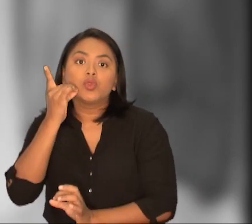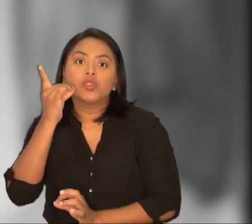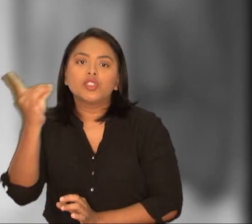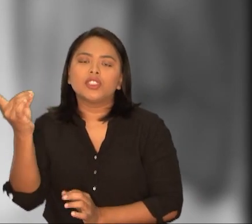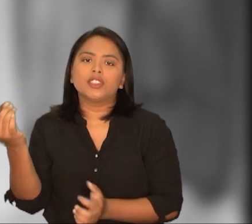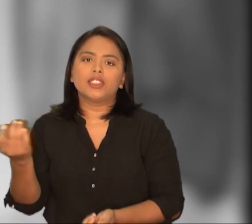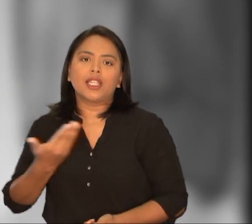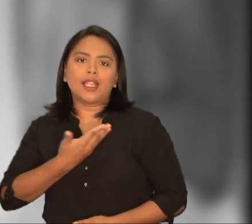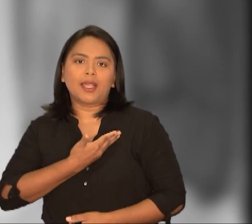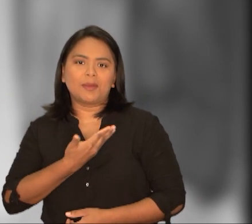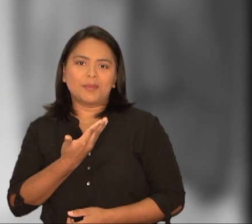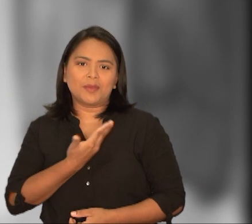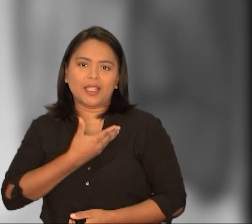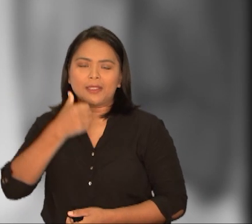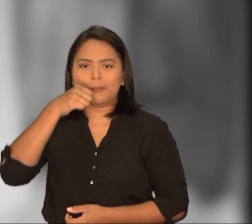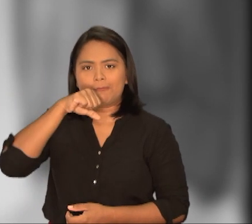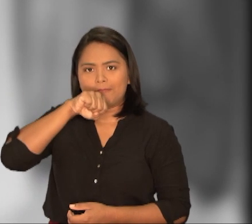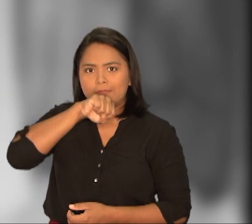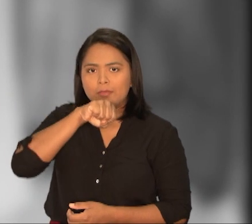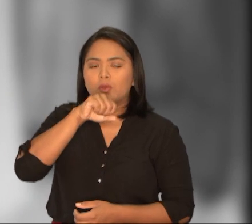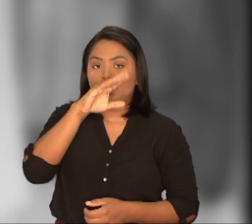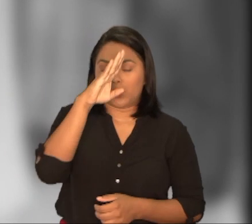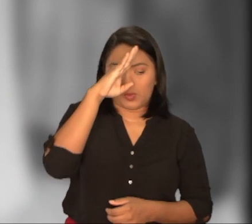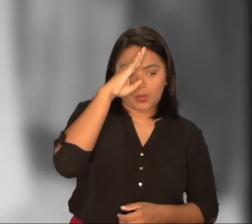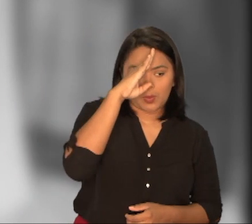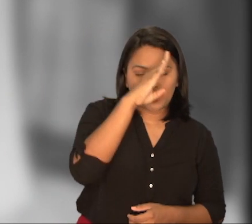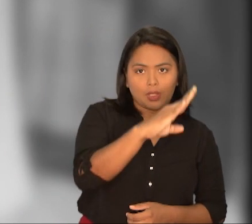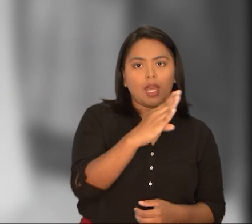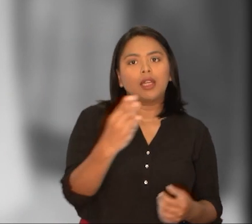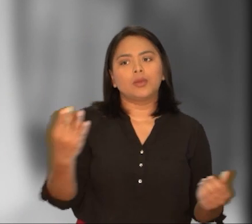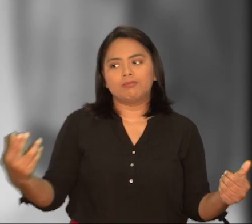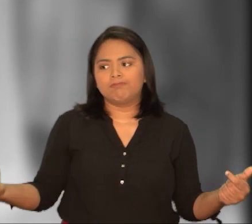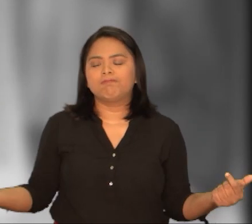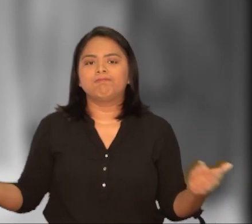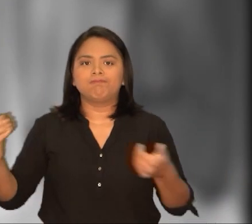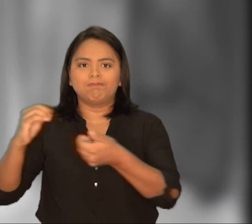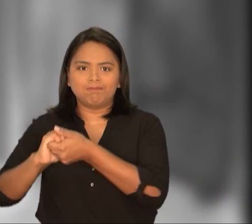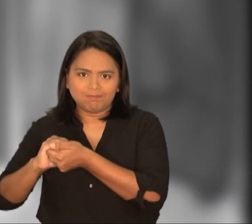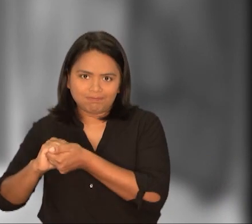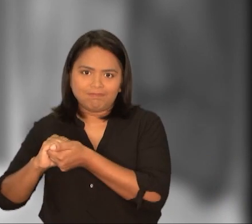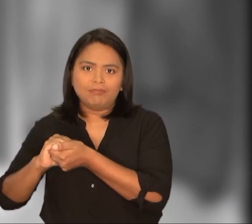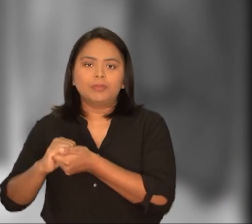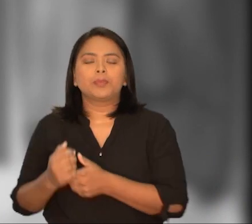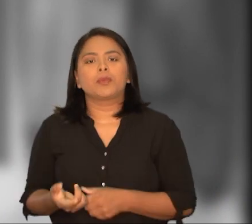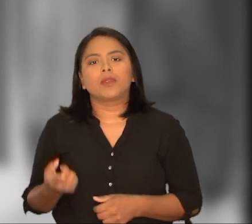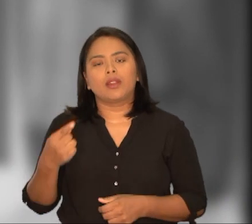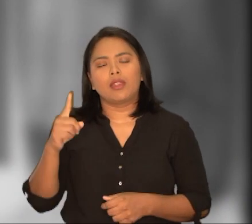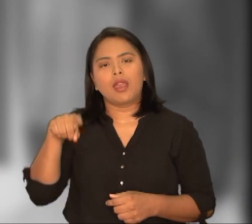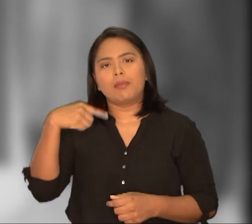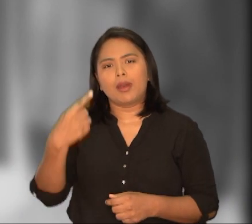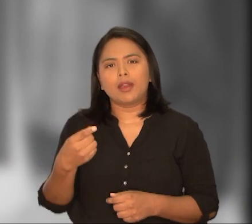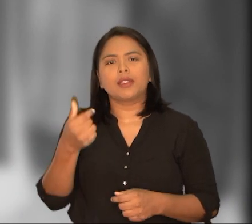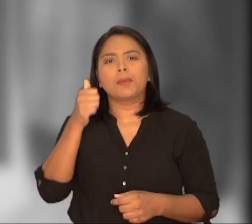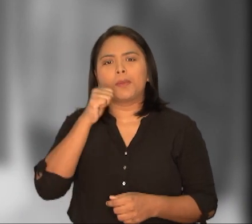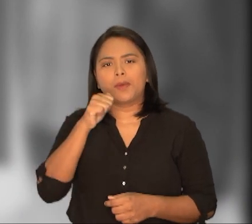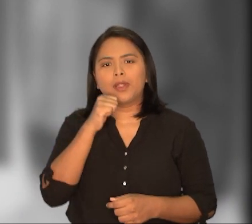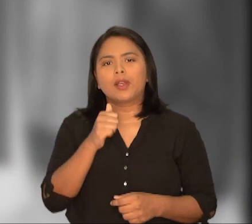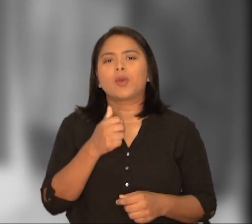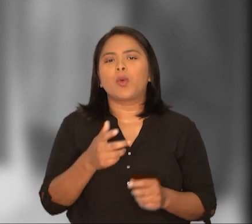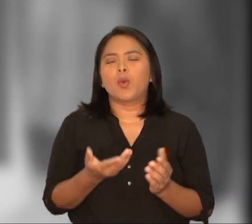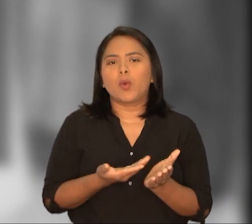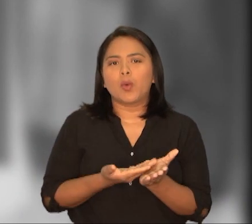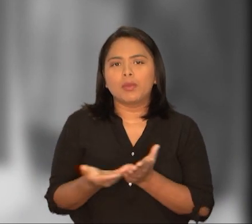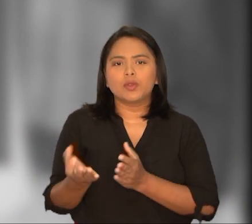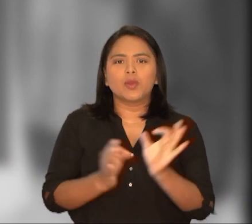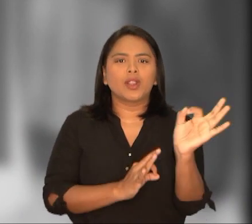para que os soldados e suas famílias, de ambos os lados, se reconciliassem. A partir daí, Anne passou a organizar piqueniques anuais